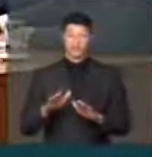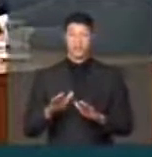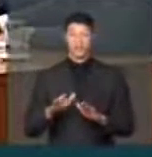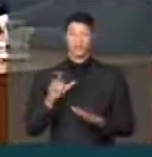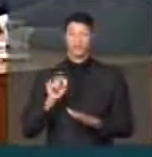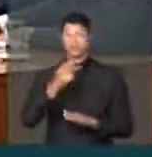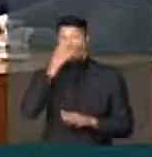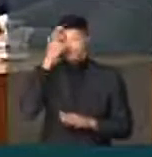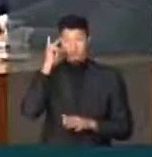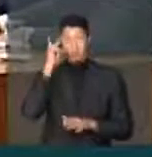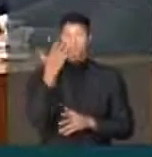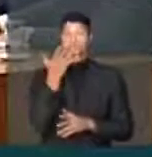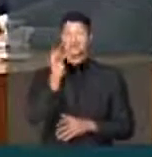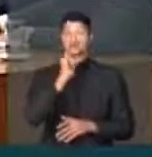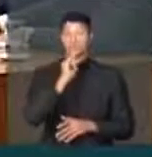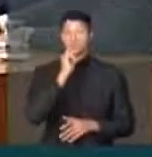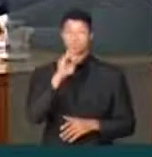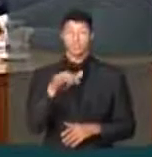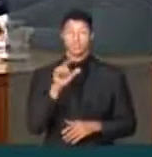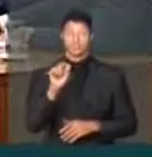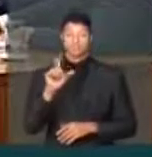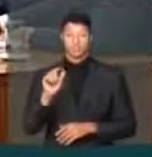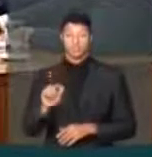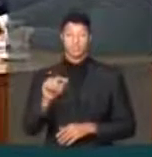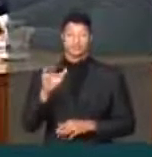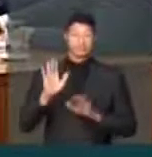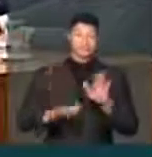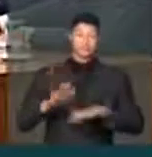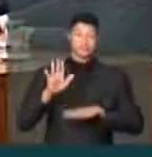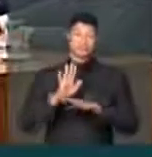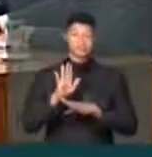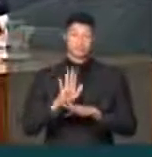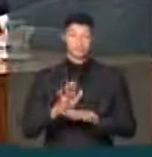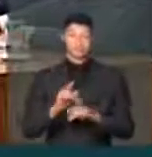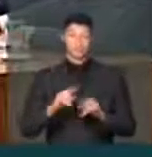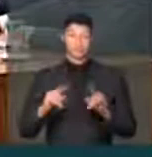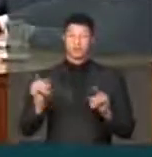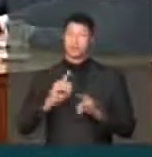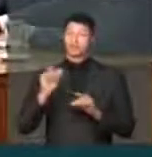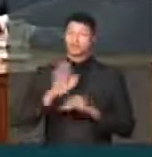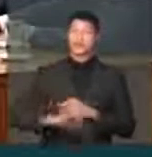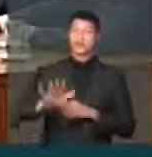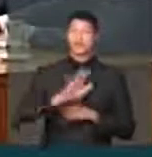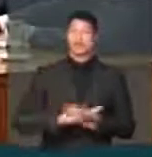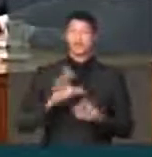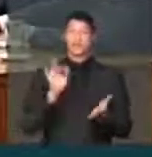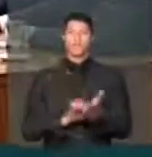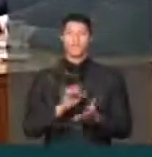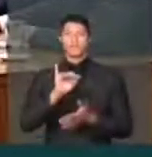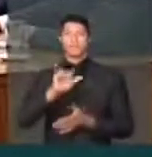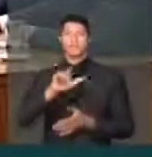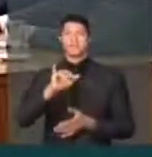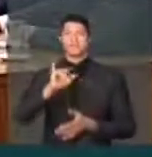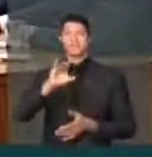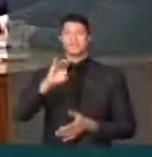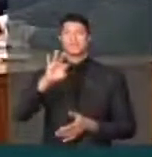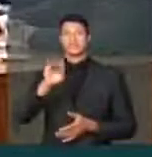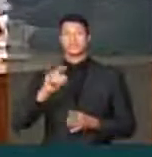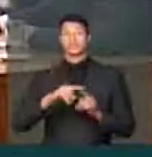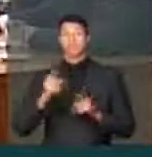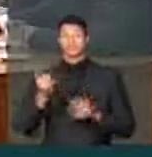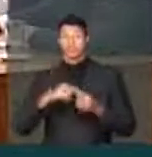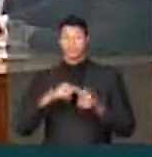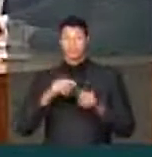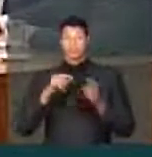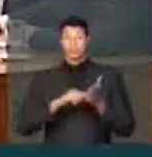mas o que os autores alemães dizem é que isso, de certa maneira, contribuiu. Mas não exatamente pelo fato de ser em lista, mas porque, e aí eu volto ao